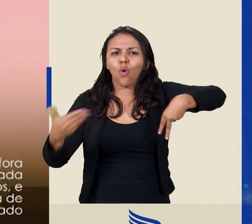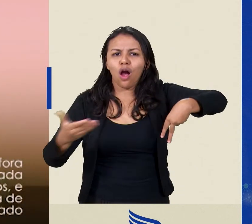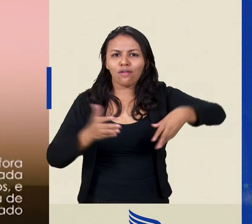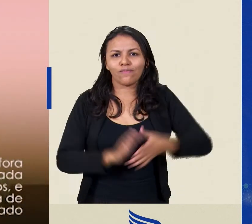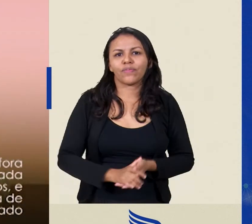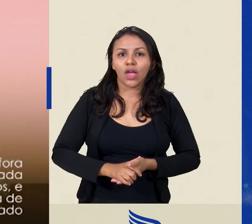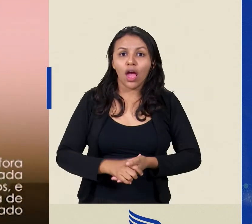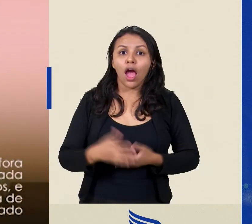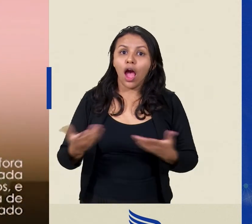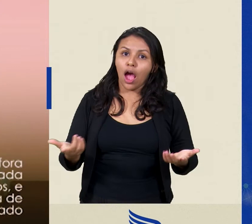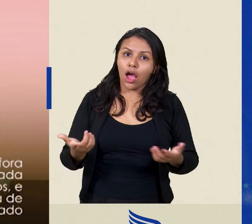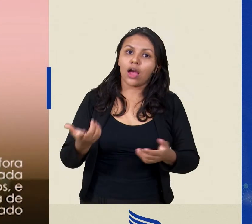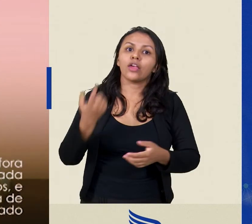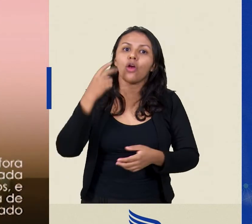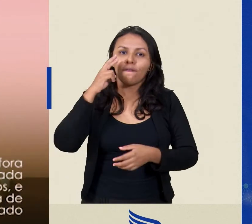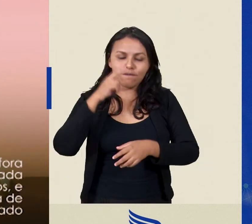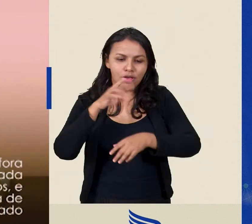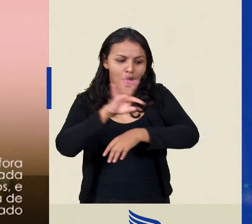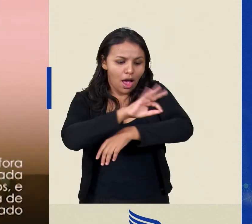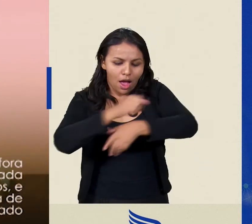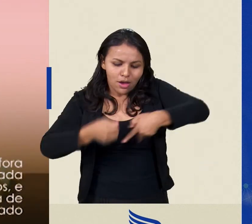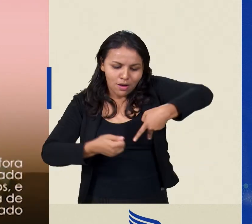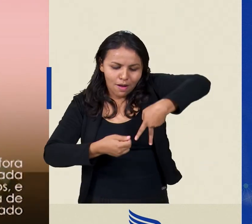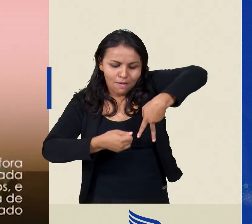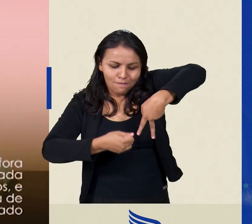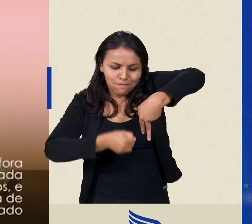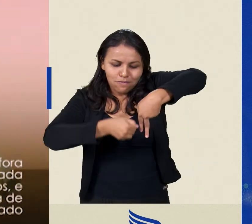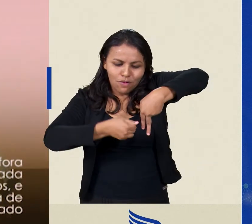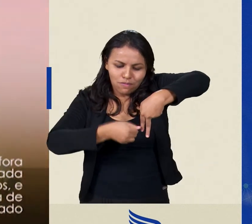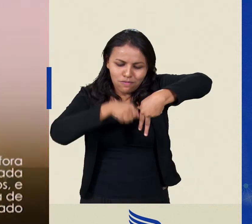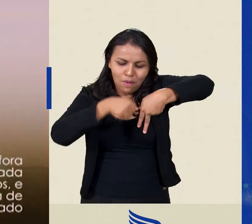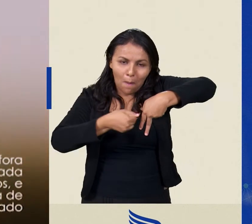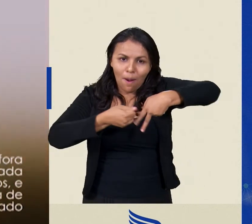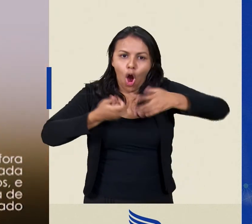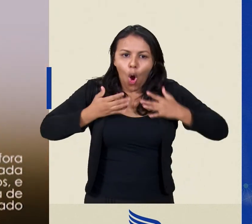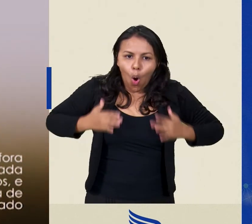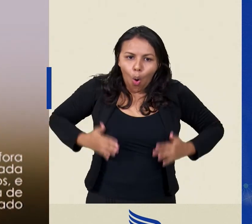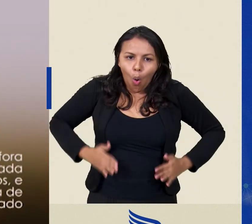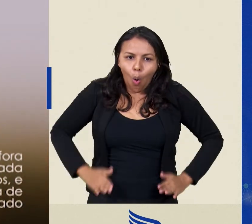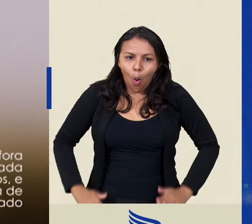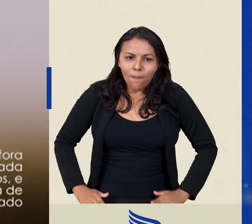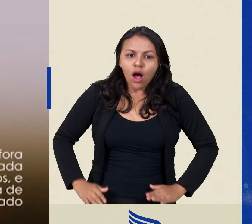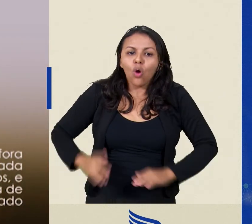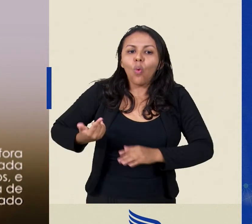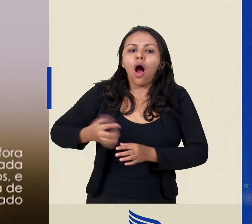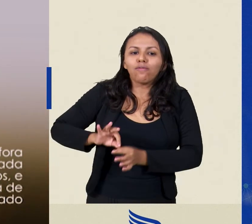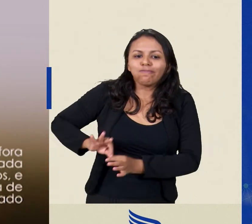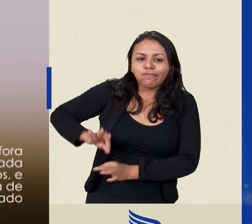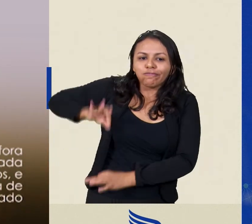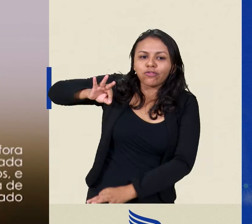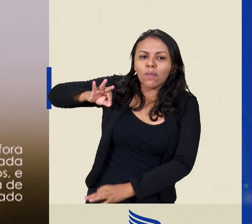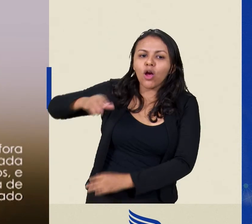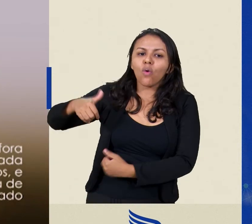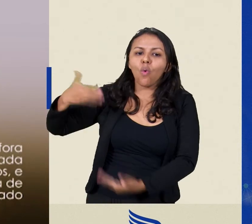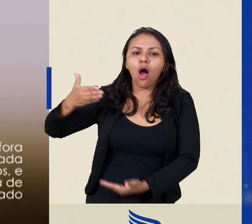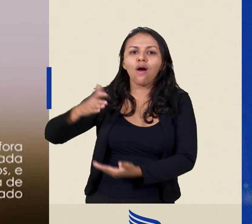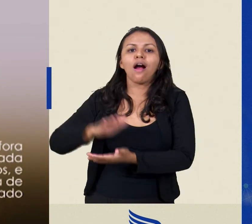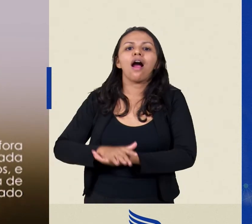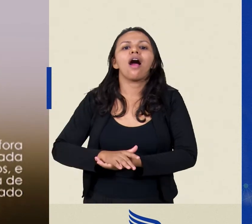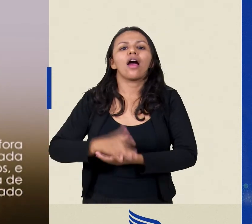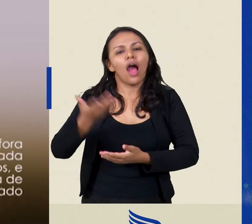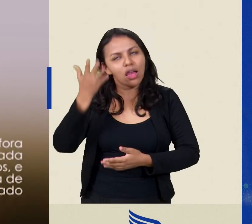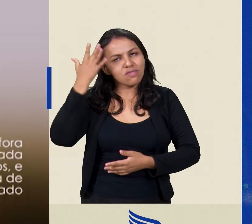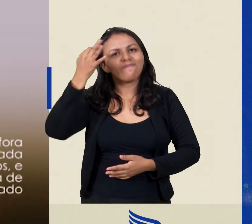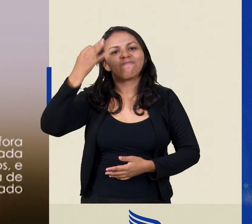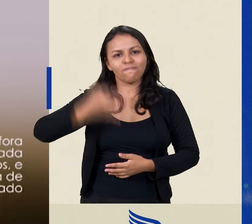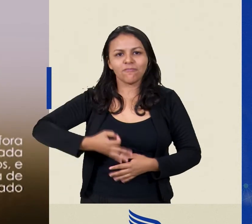régua aplicada à distância do chão a vários vestidos, e tendo ficado plenamente convencida de que 9